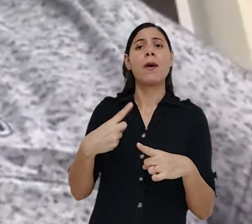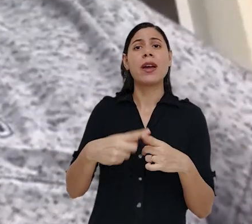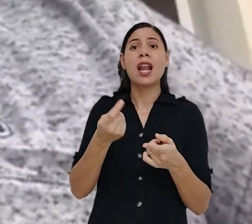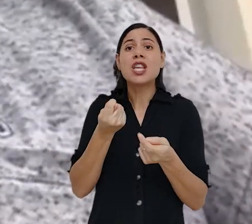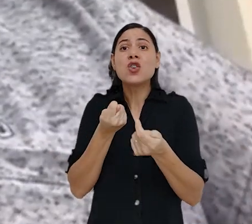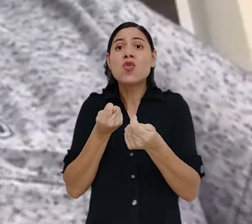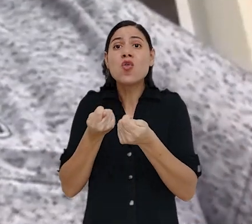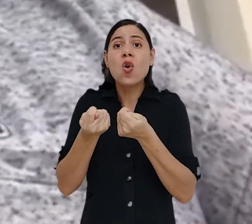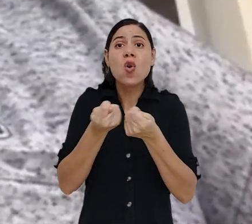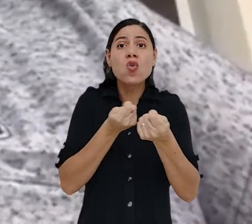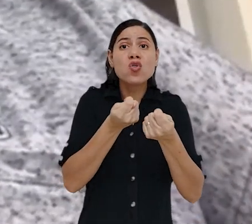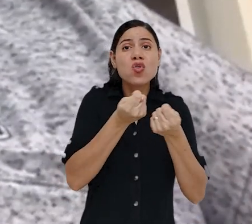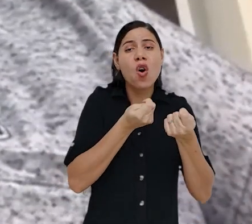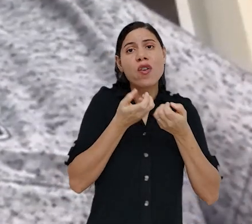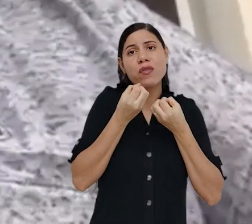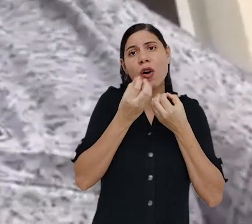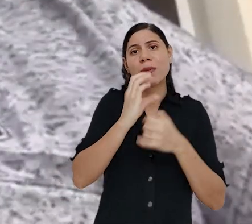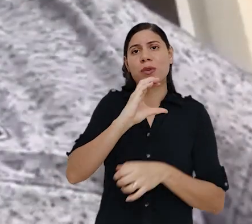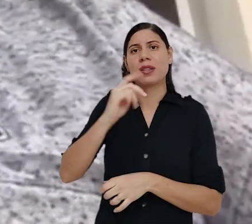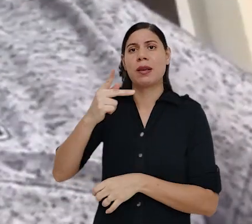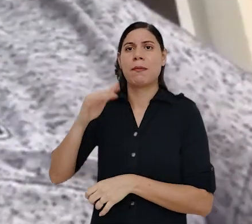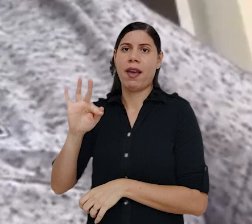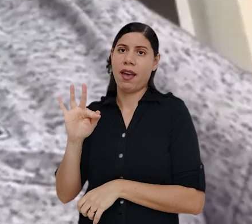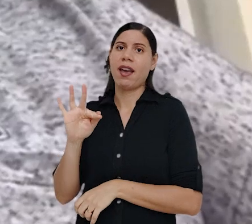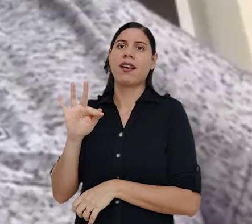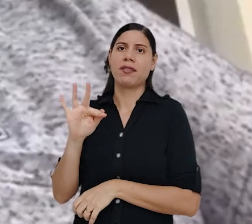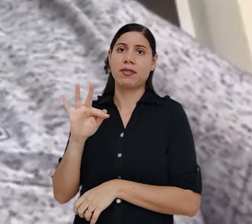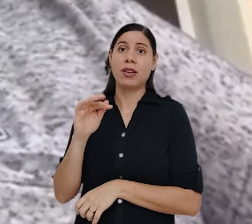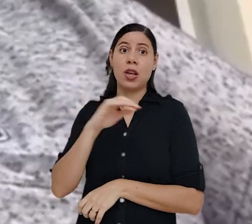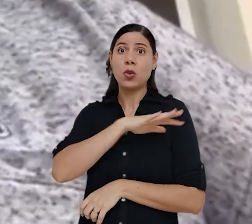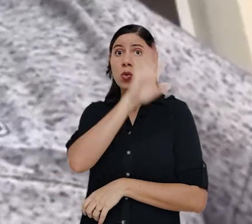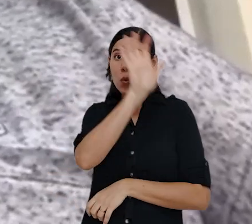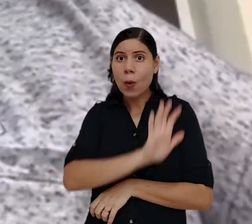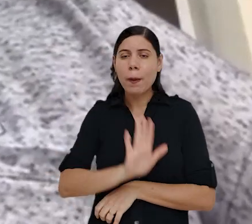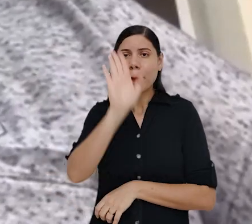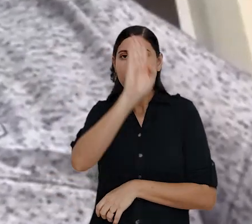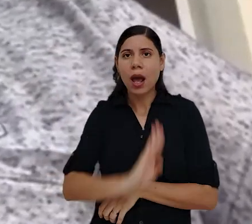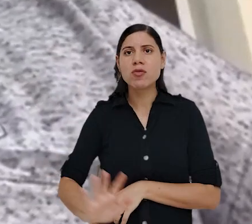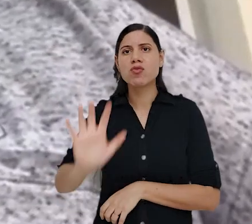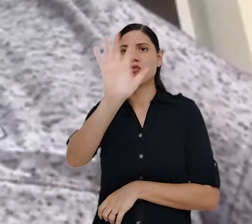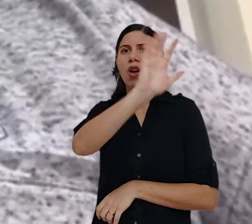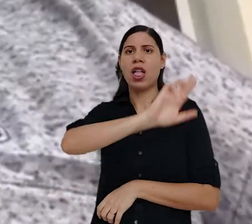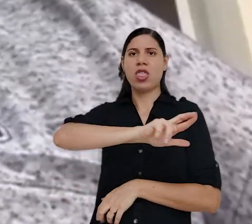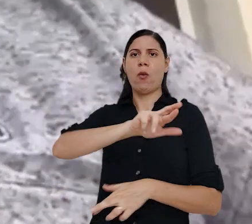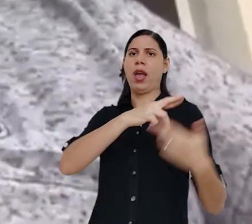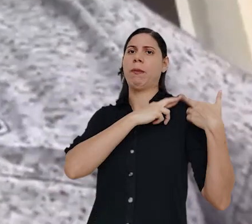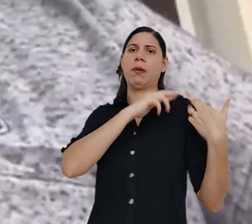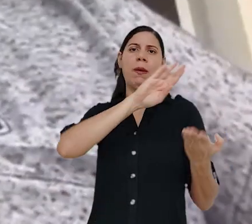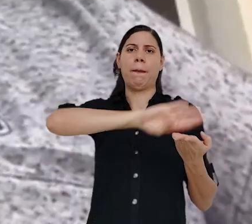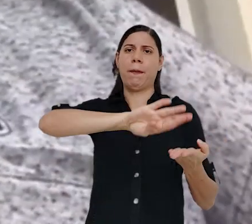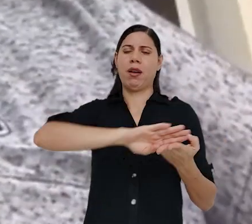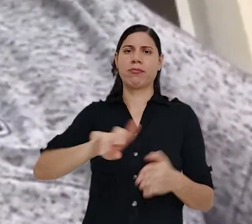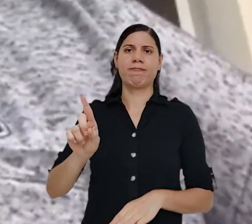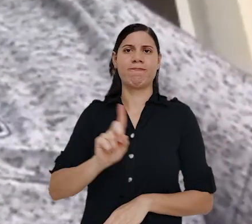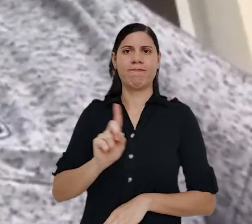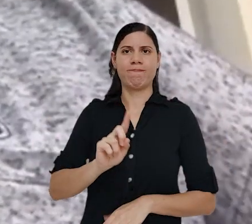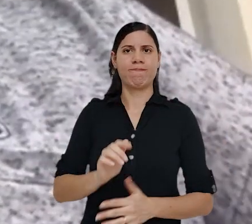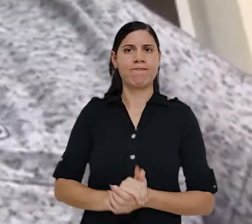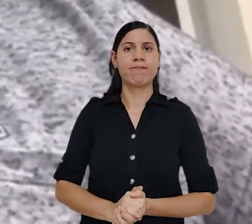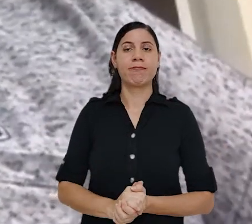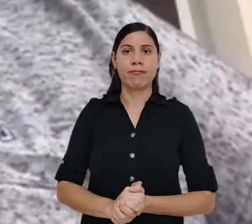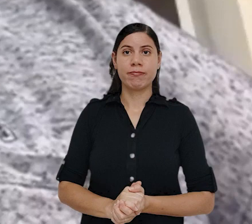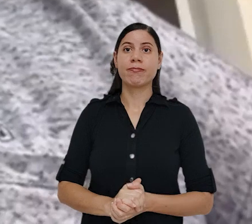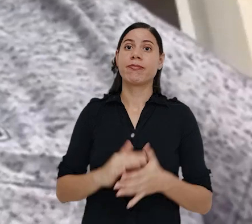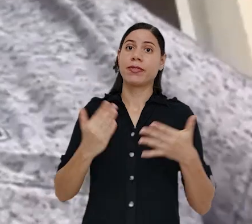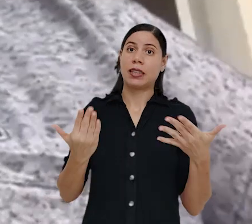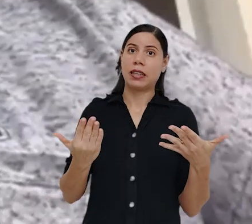controle sobre os dados do CPF, né, do Brasil todo, e não os bancos. Então, isso aí